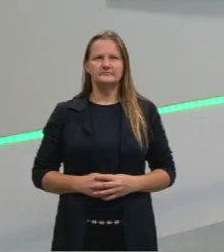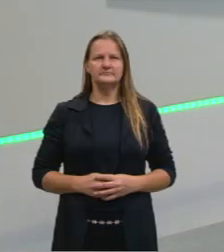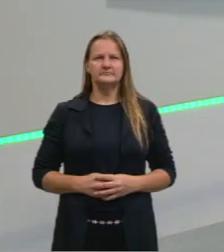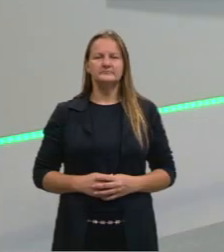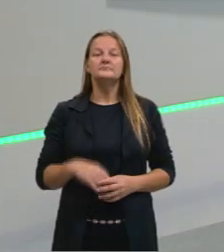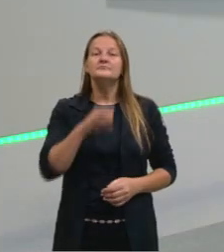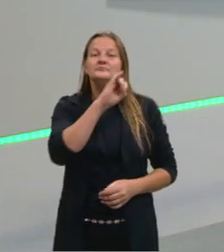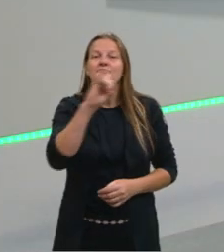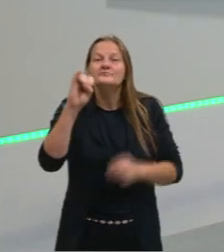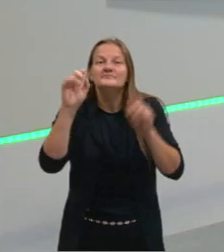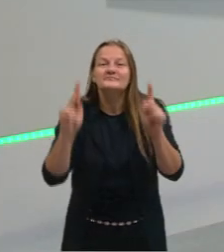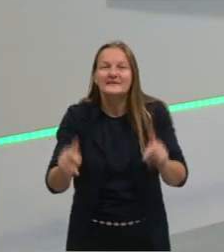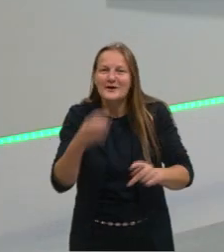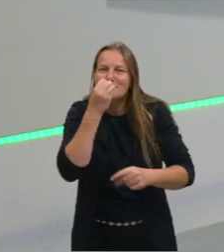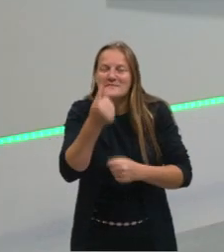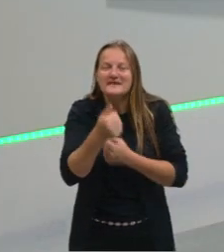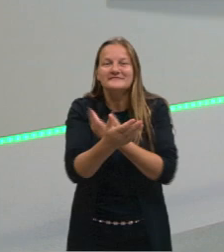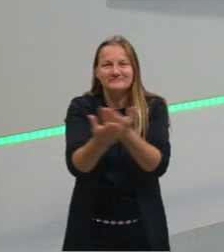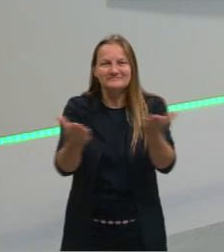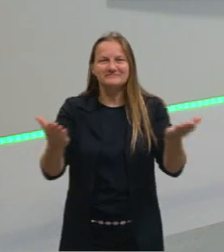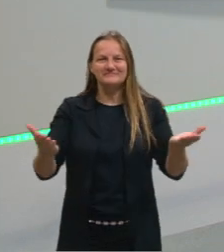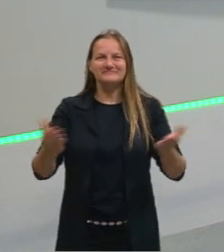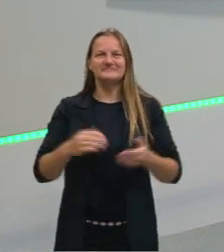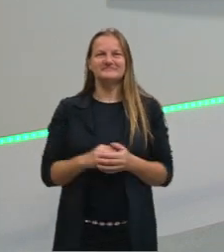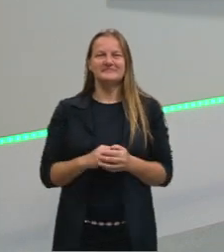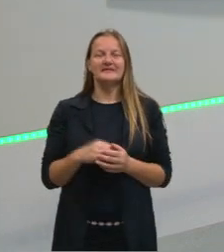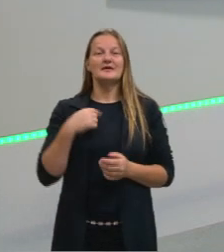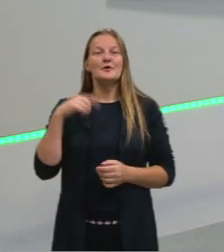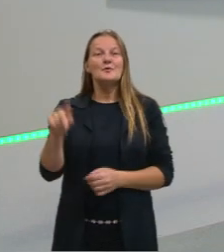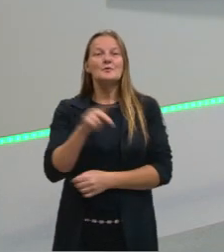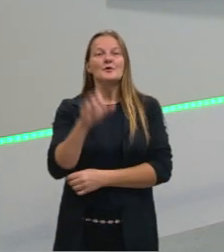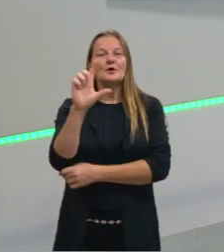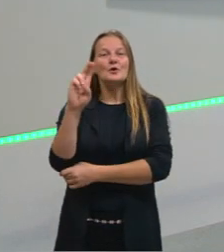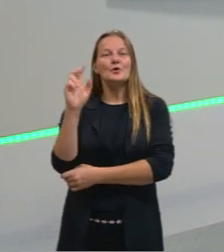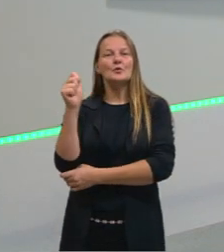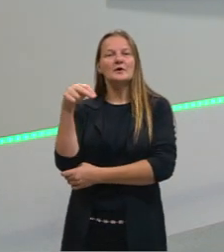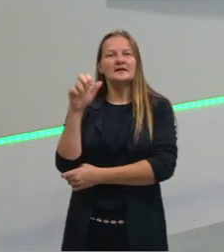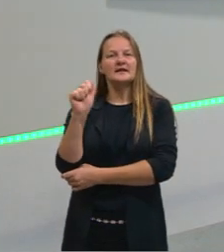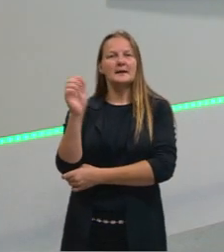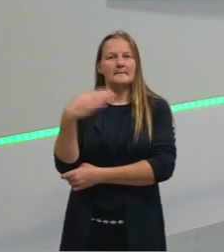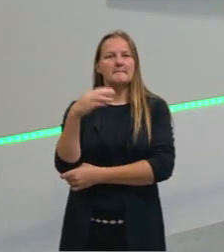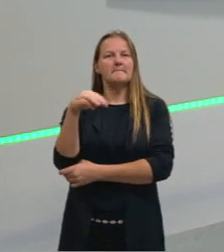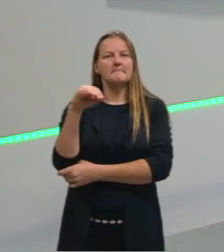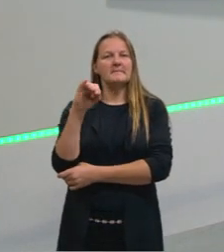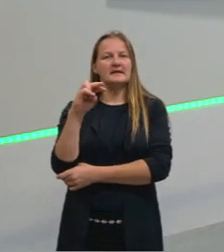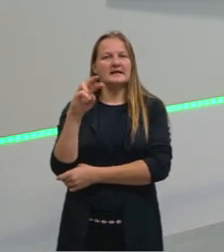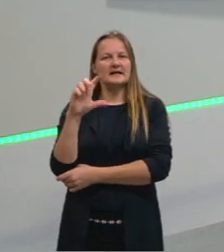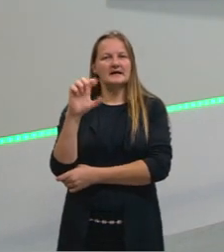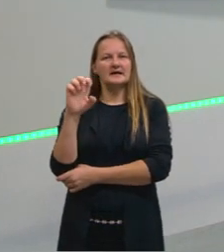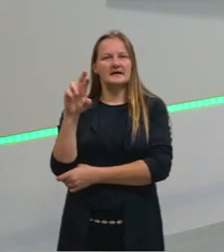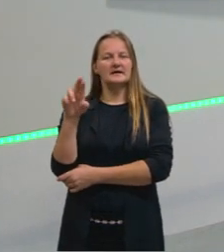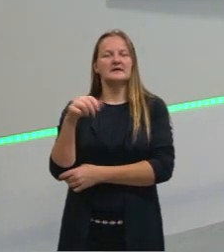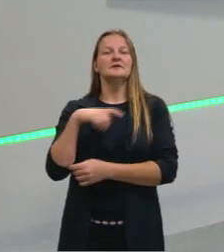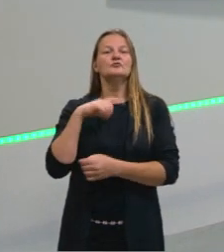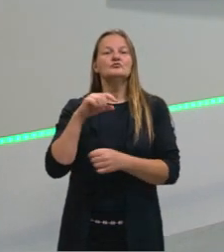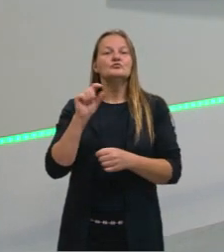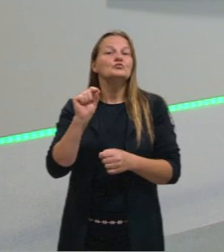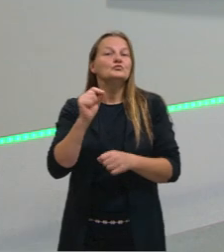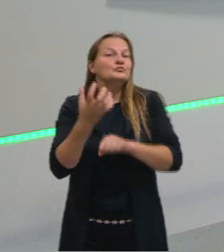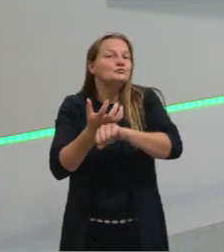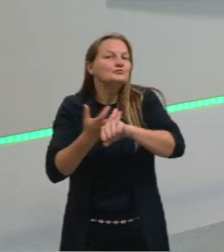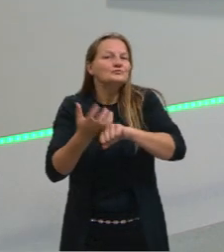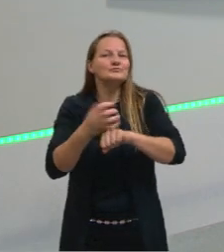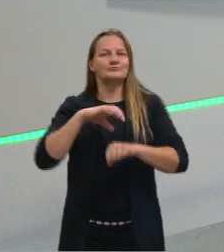e aí pessoal tudo bem com vocês eu sou professora Luana Miller trabalha com vocês o componente curricular de língua